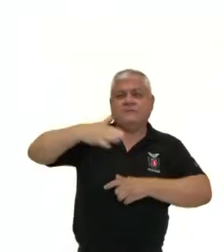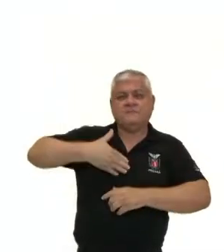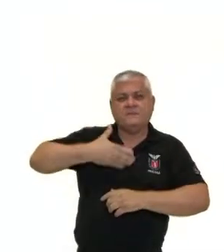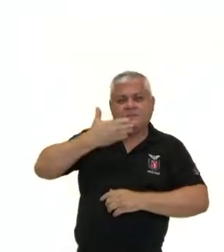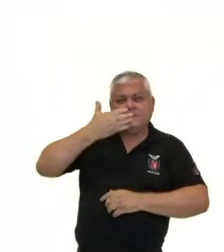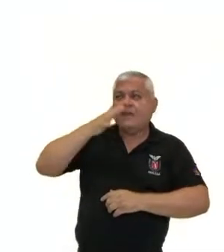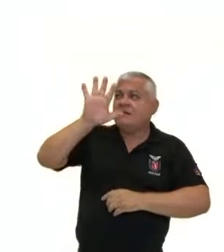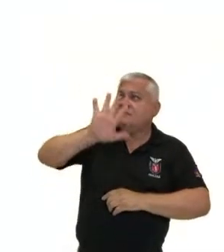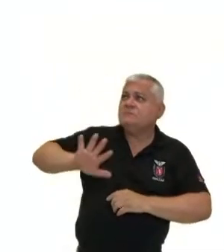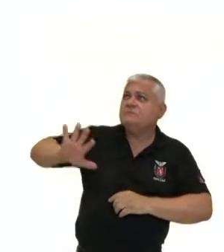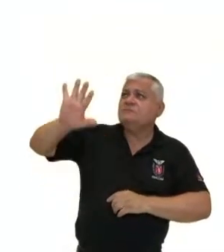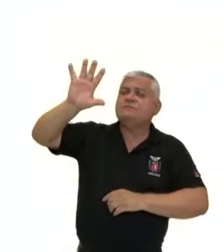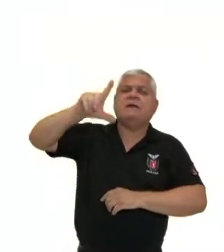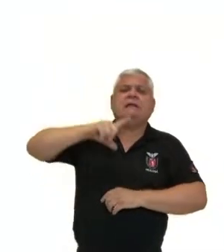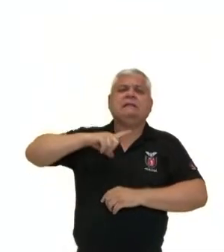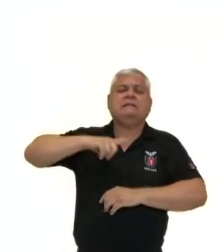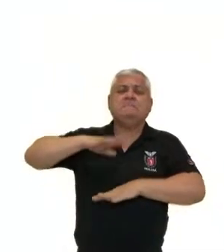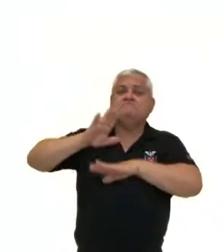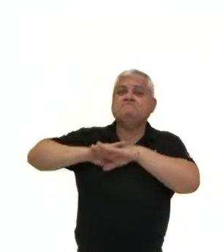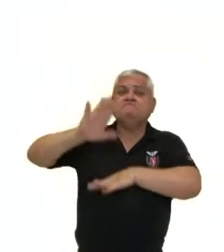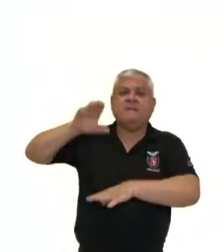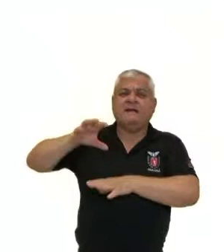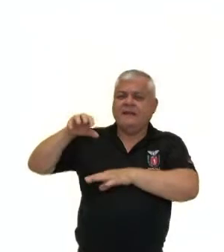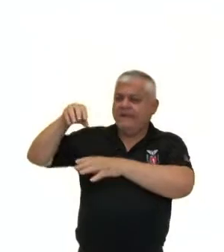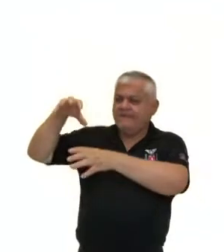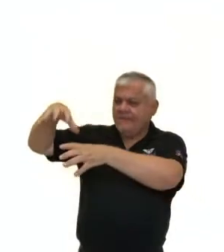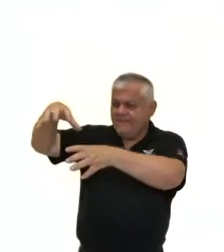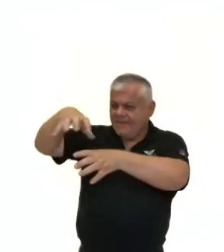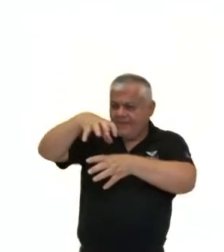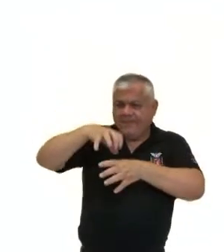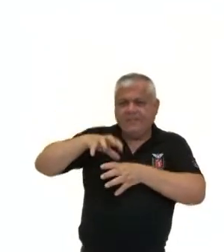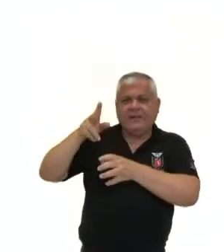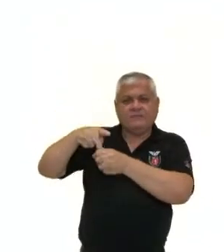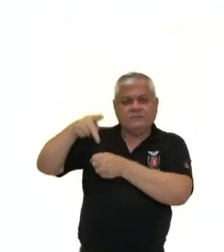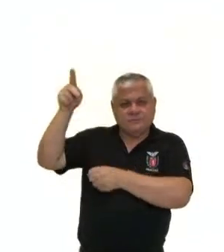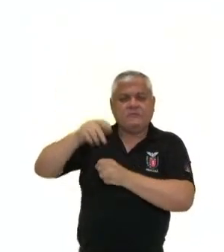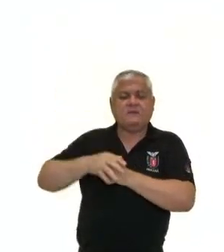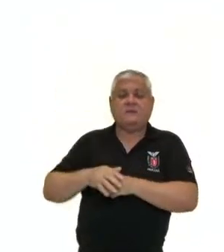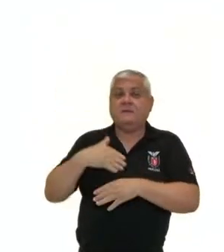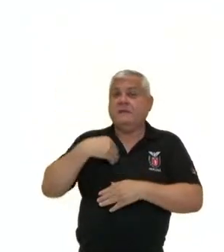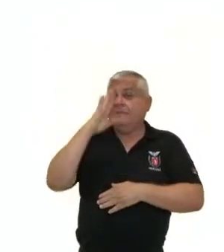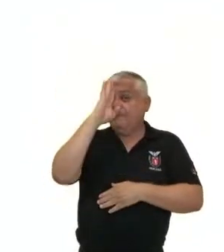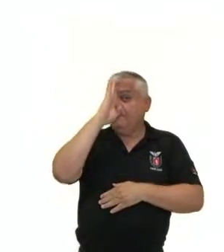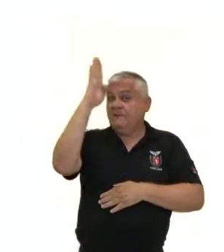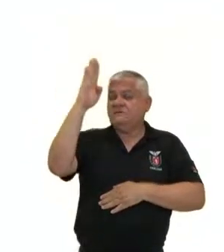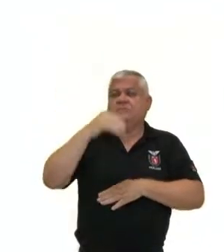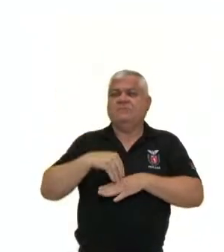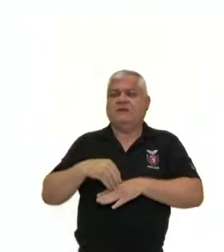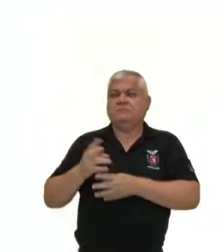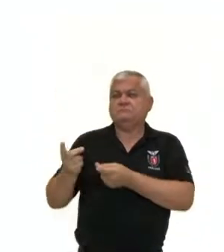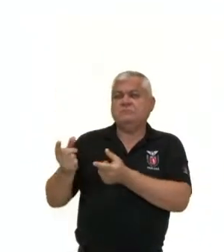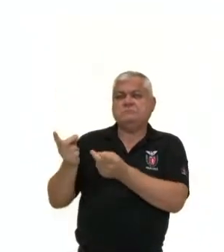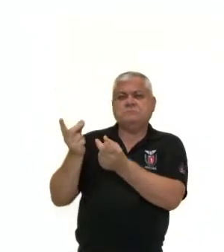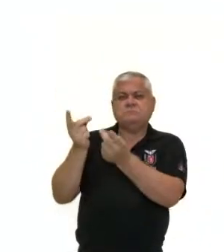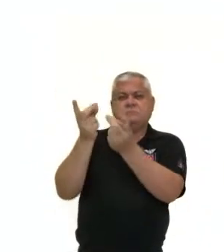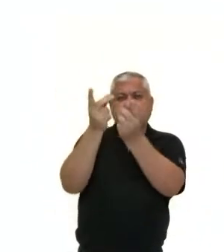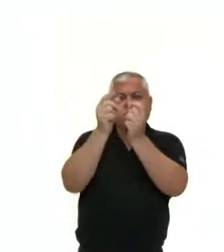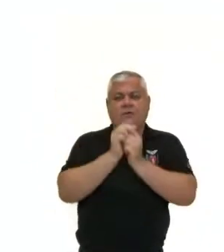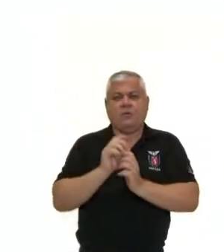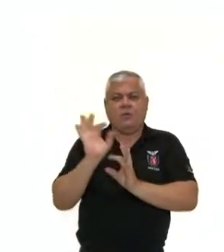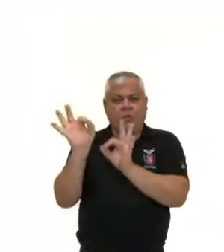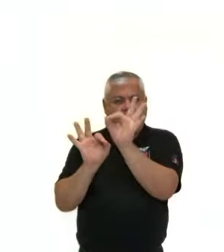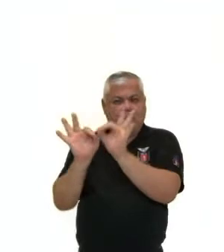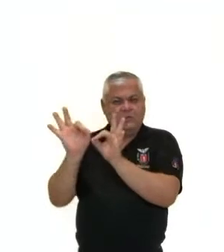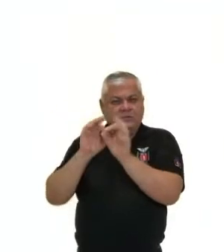a região concentra as maiores reservas petrolíferas do mundo e é a principal exportador do produto a organização dos países exportadores